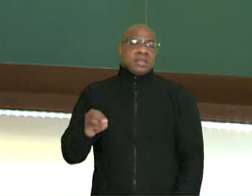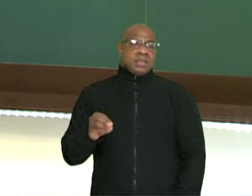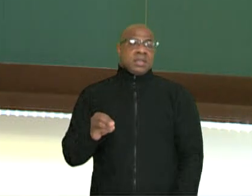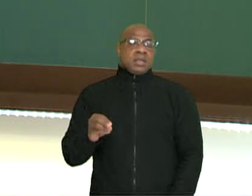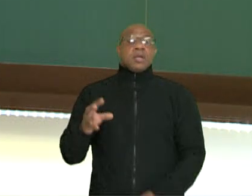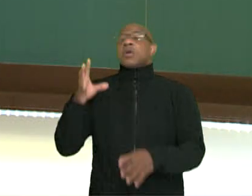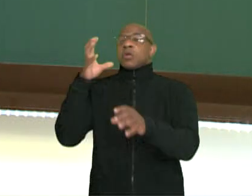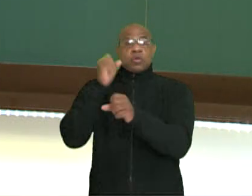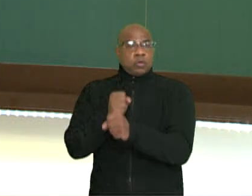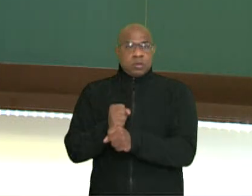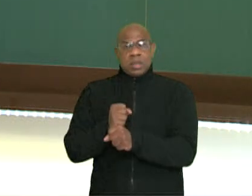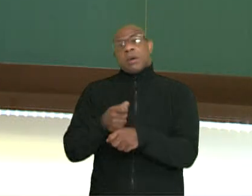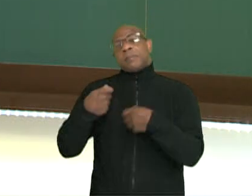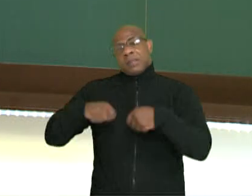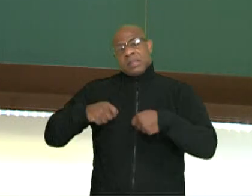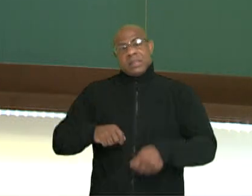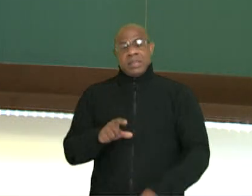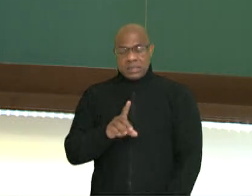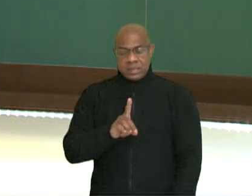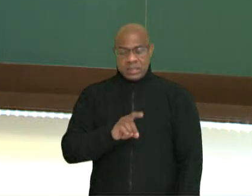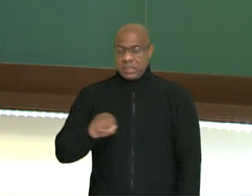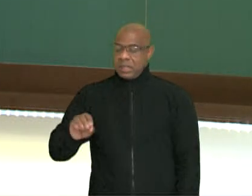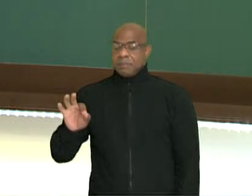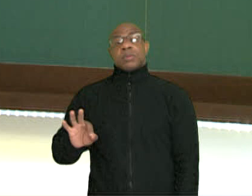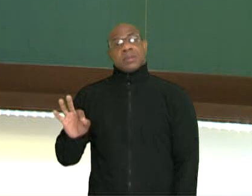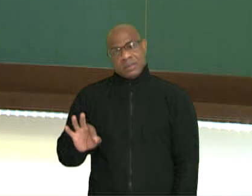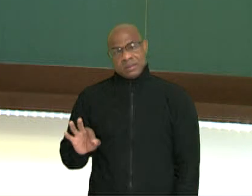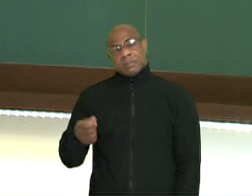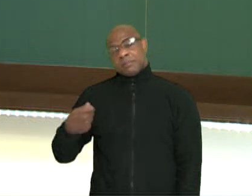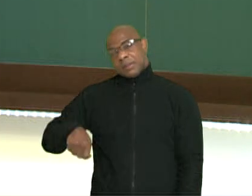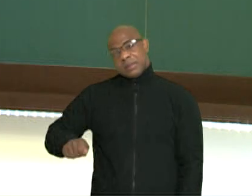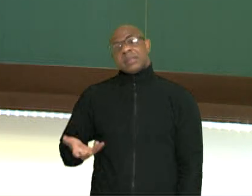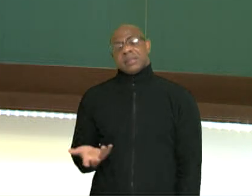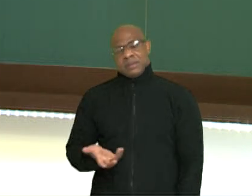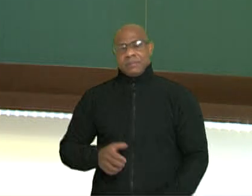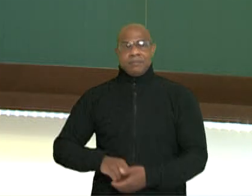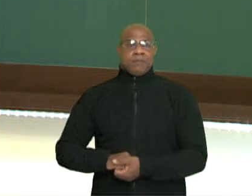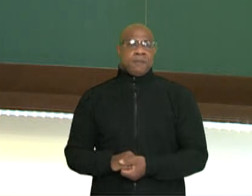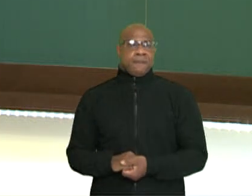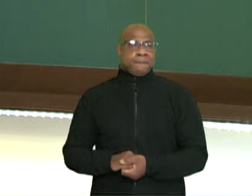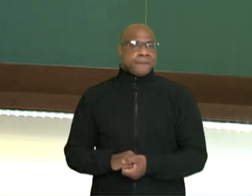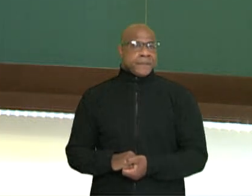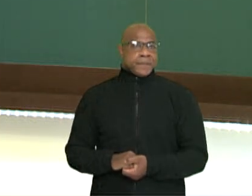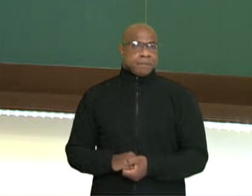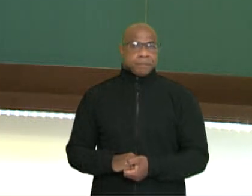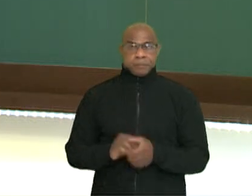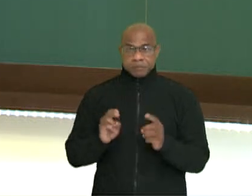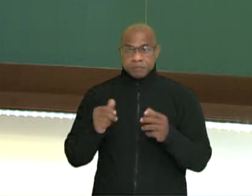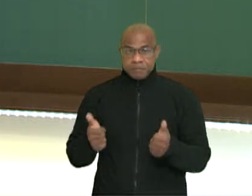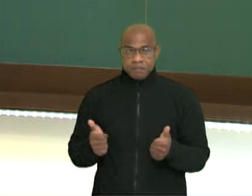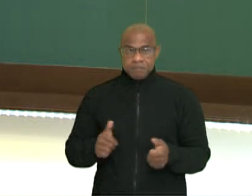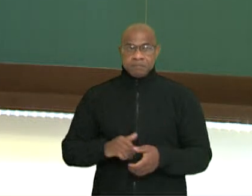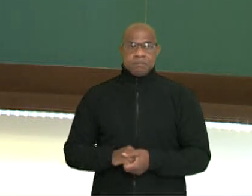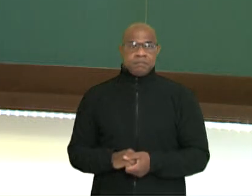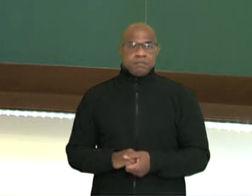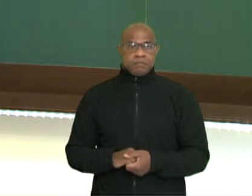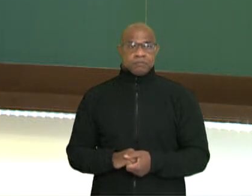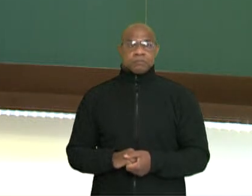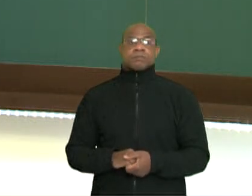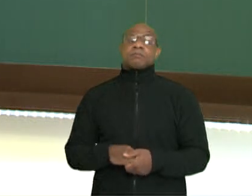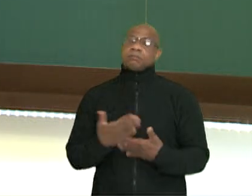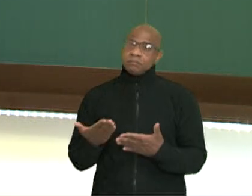sempre 100%. Trabalhou com porcentagem, o total tem que fechar 100%. Ok? Então, frequência